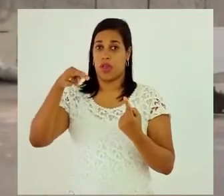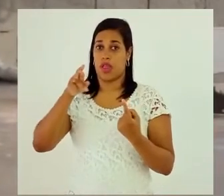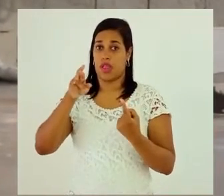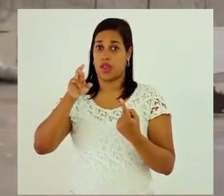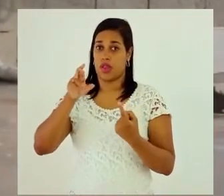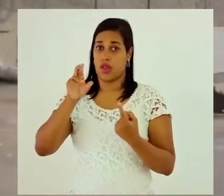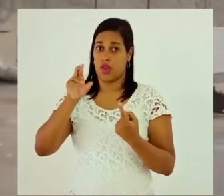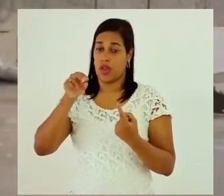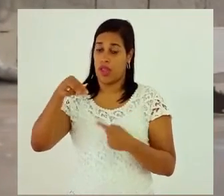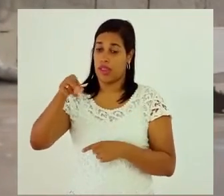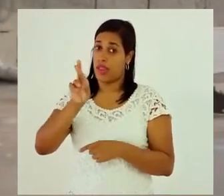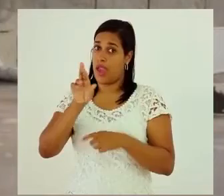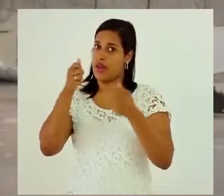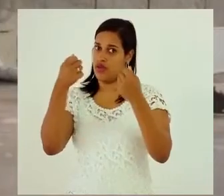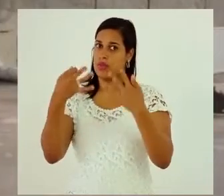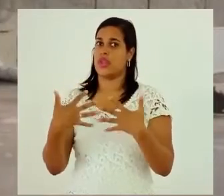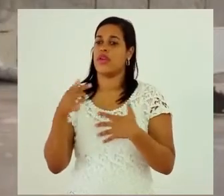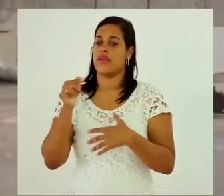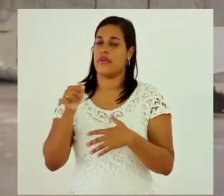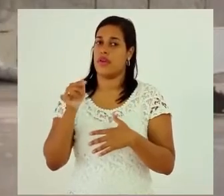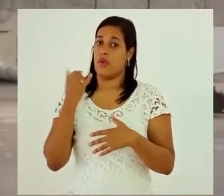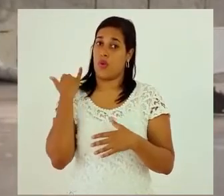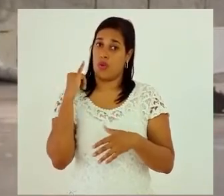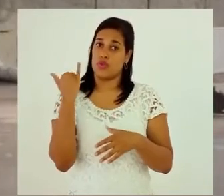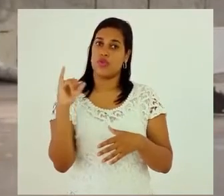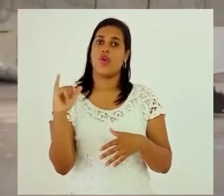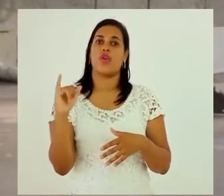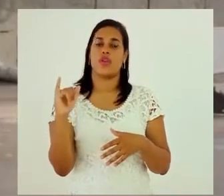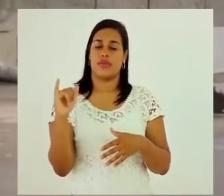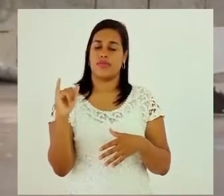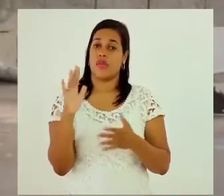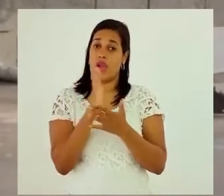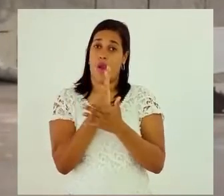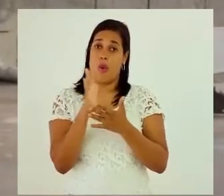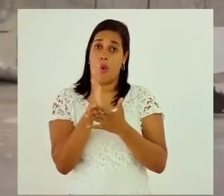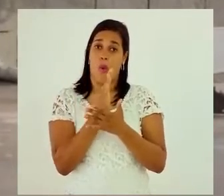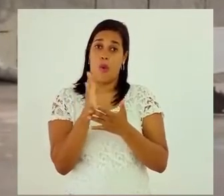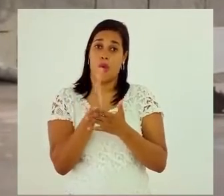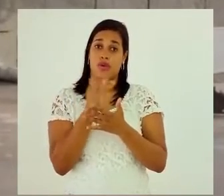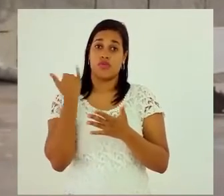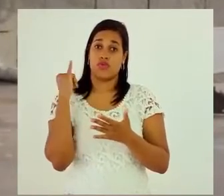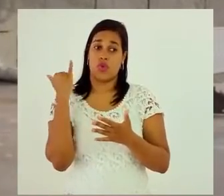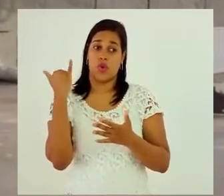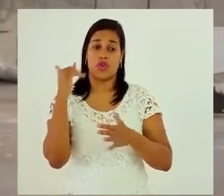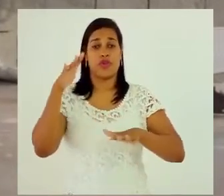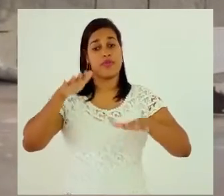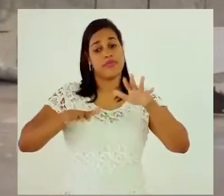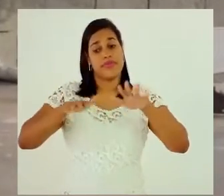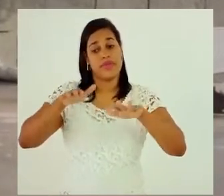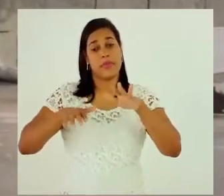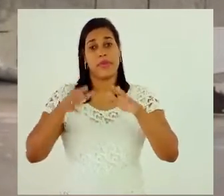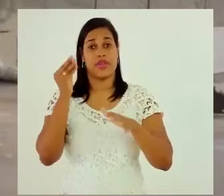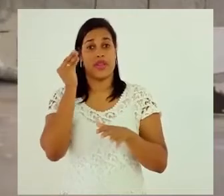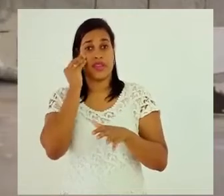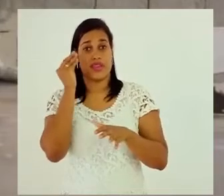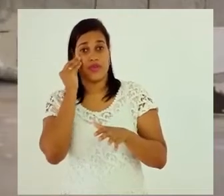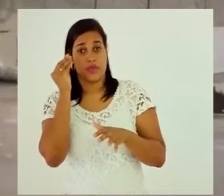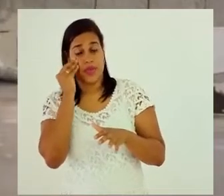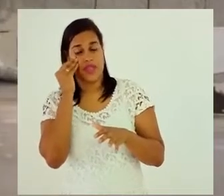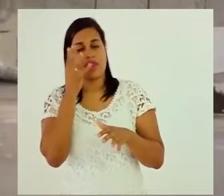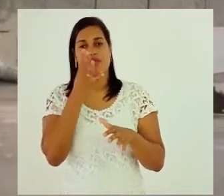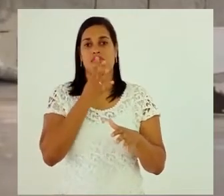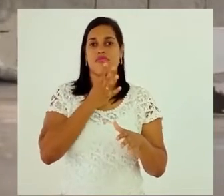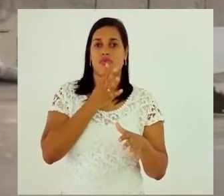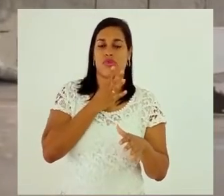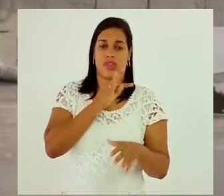é que a gente determina essa medida de controle. As medidas de controle vão depender muito da experiência do técnico, do